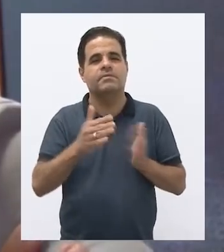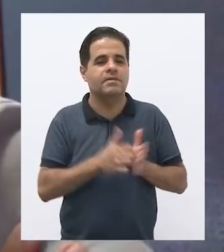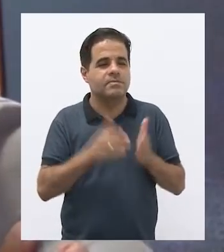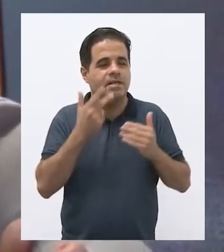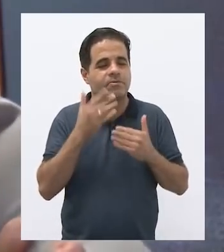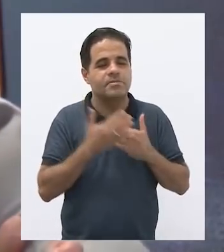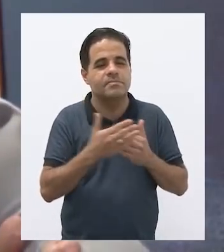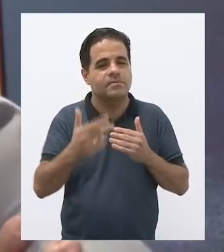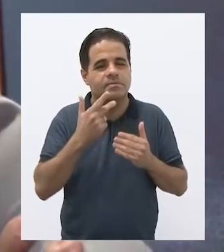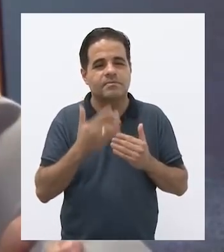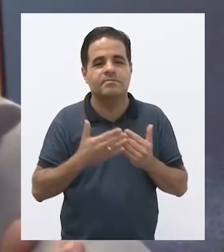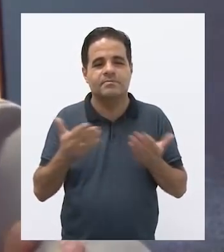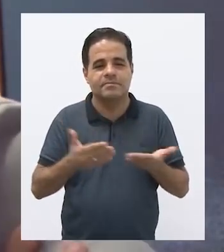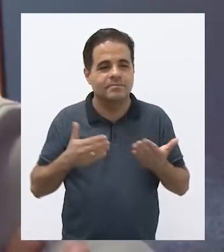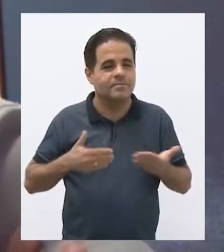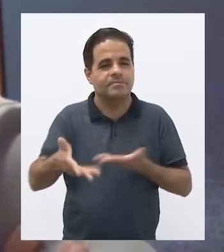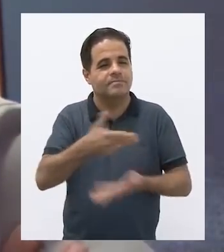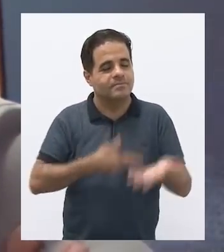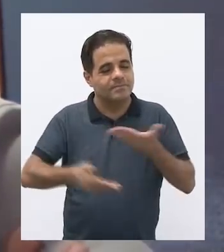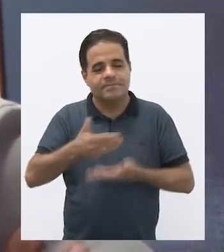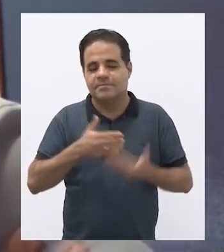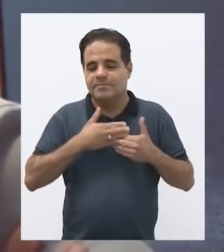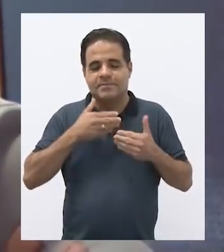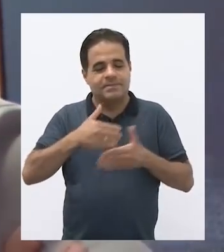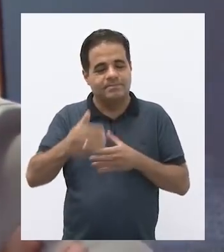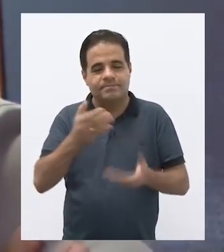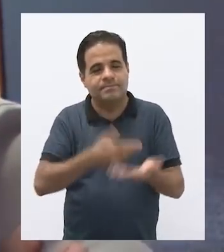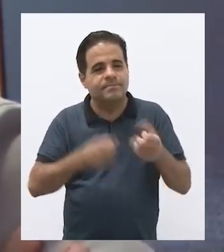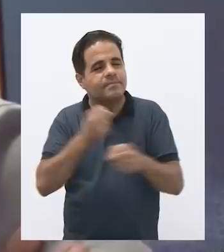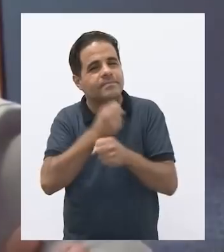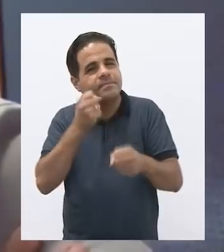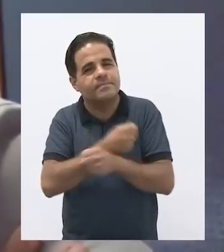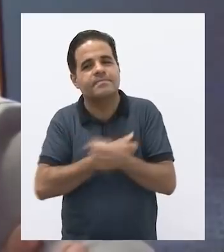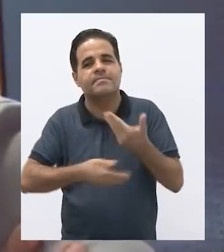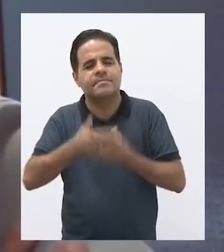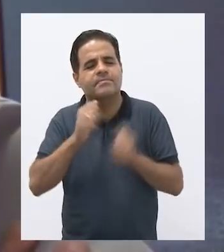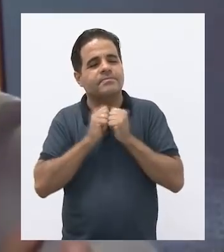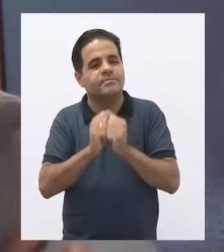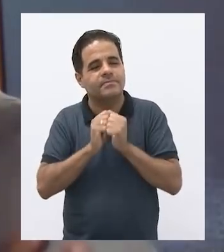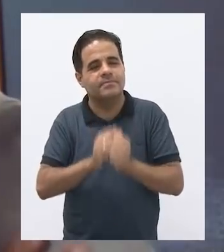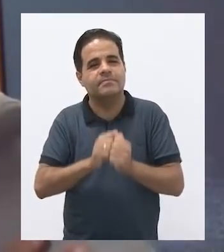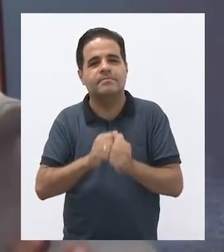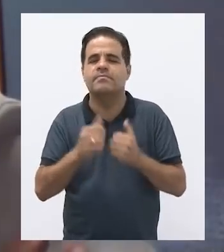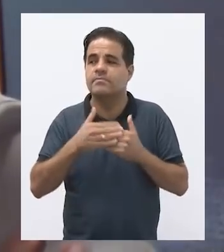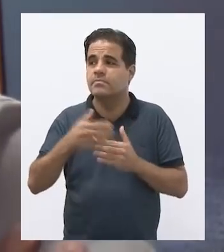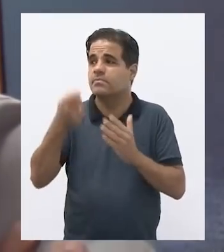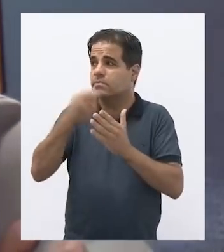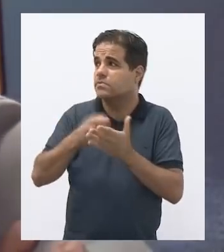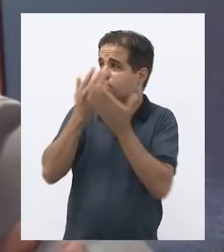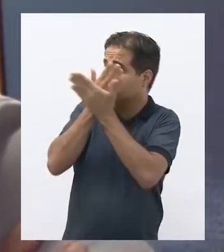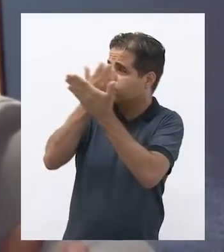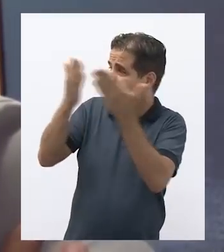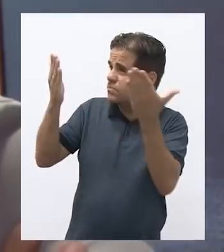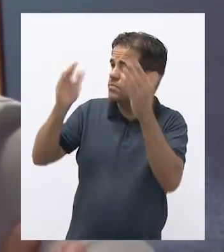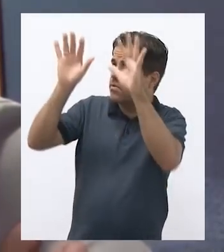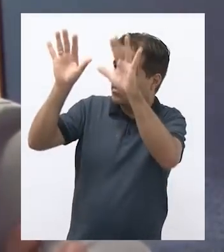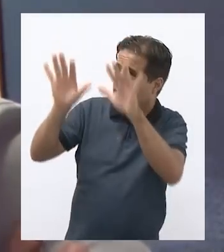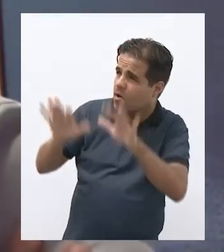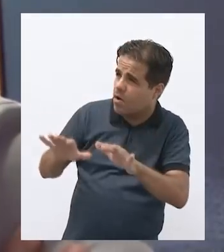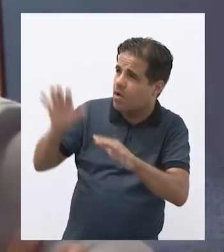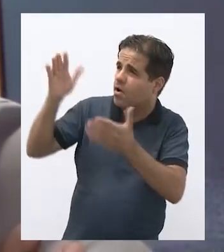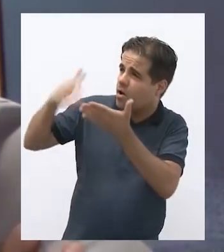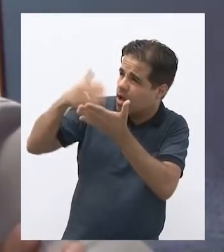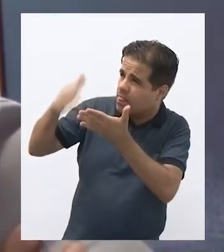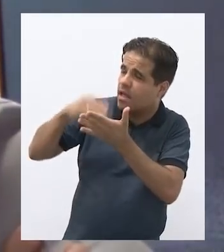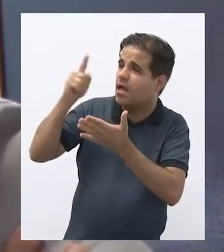mais sobre as relações construídas com eles, o que eu aprendi com eles, do que o que estava escrito na lousa, do que o que estava escrito no caderno, do